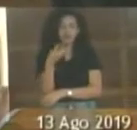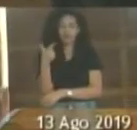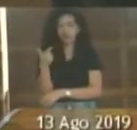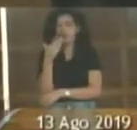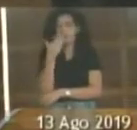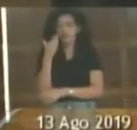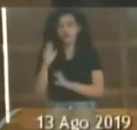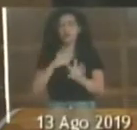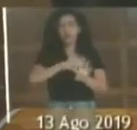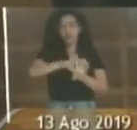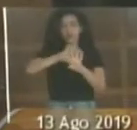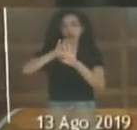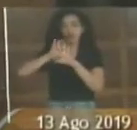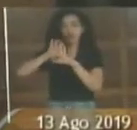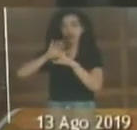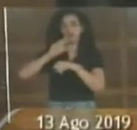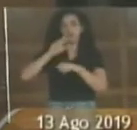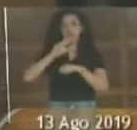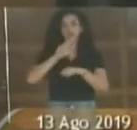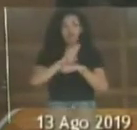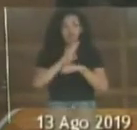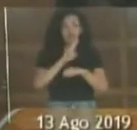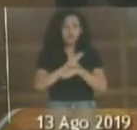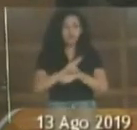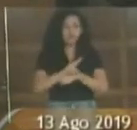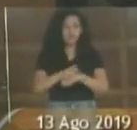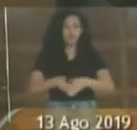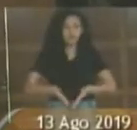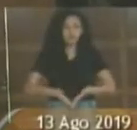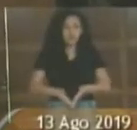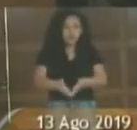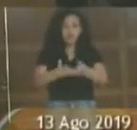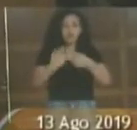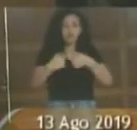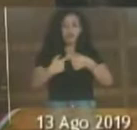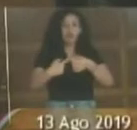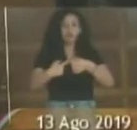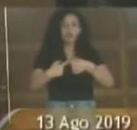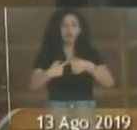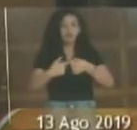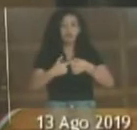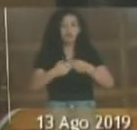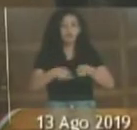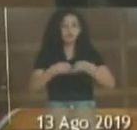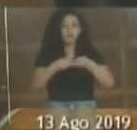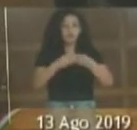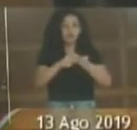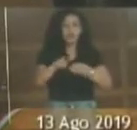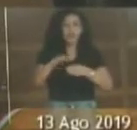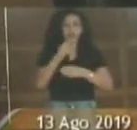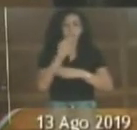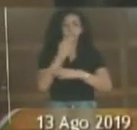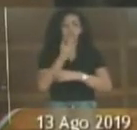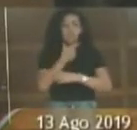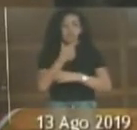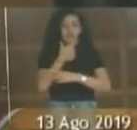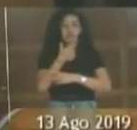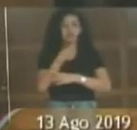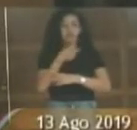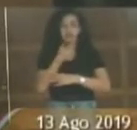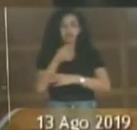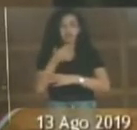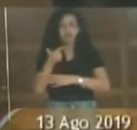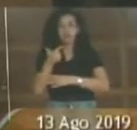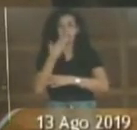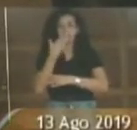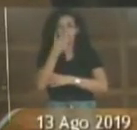grade de proteção na canaleta de águas pluviais na rua Benedito Pedro Fernandes, bairro Marinas. Indicação 2372,